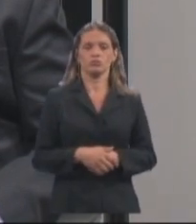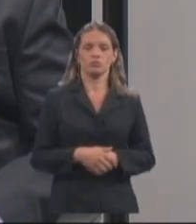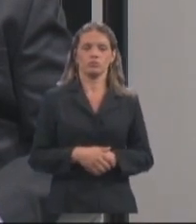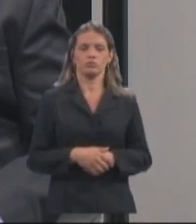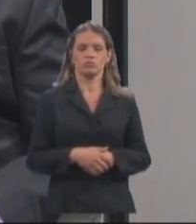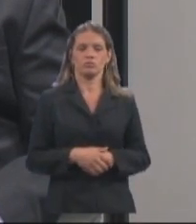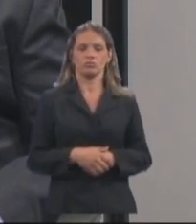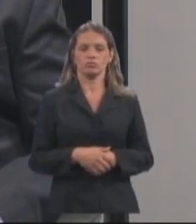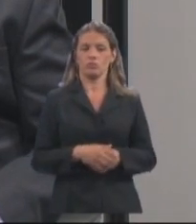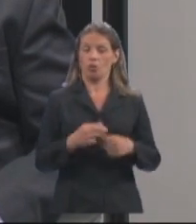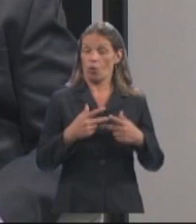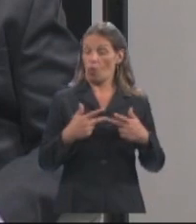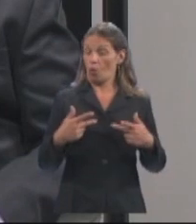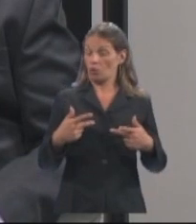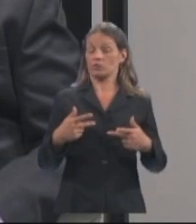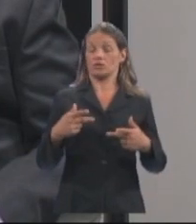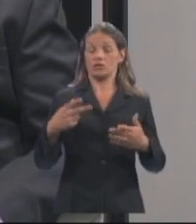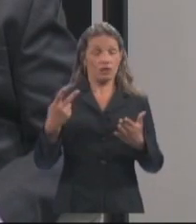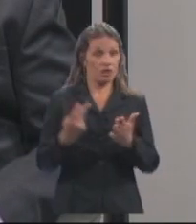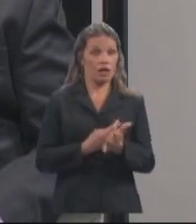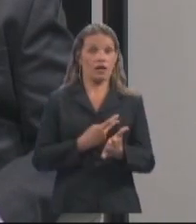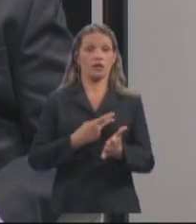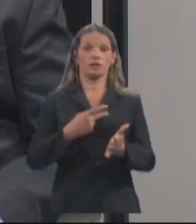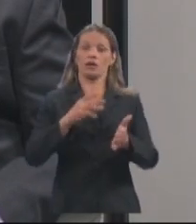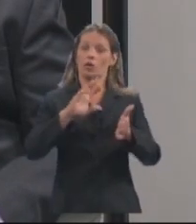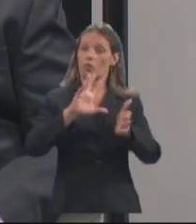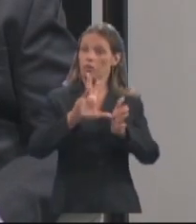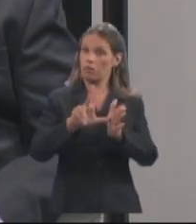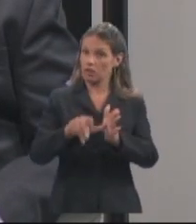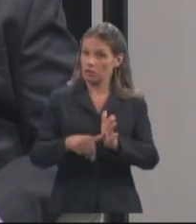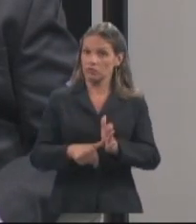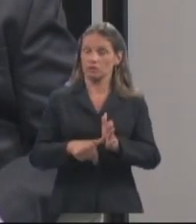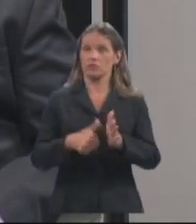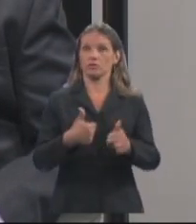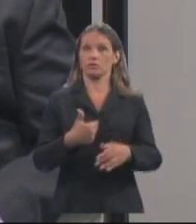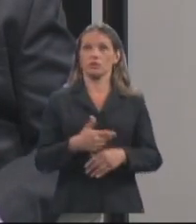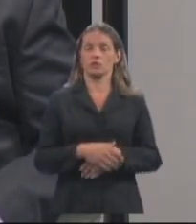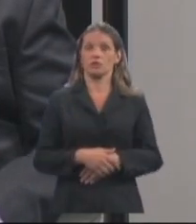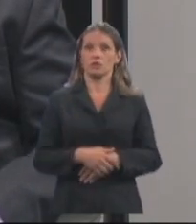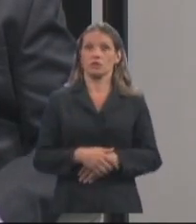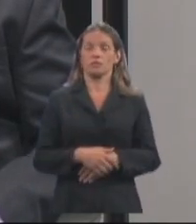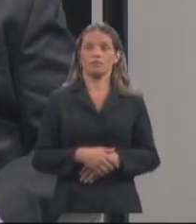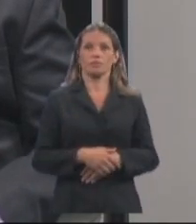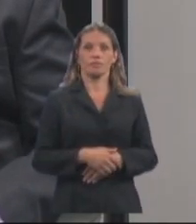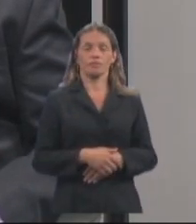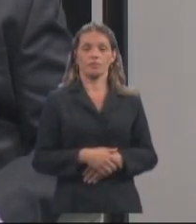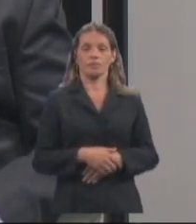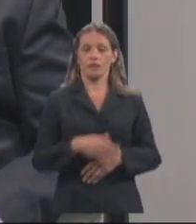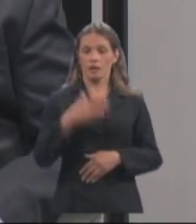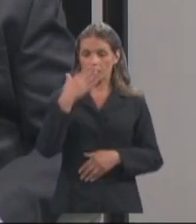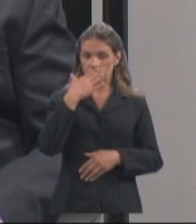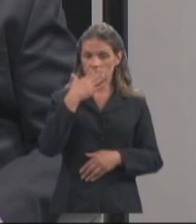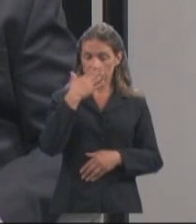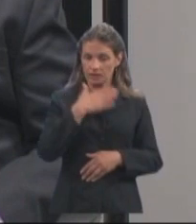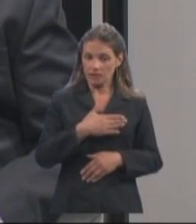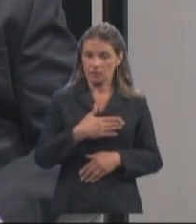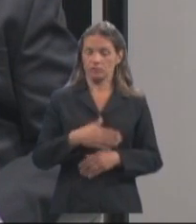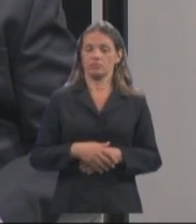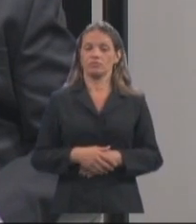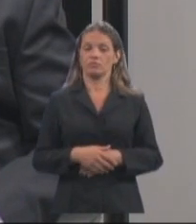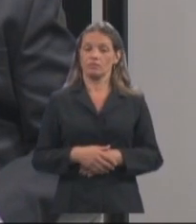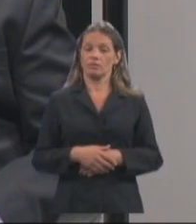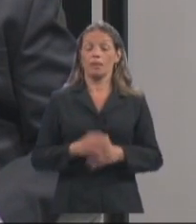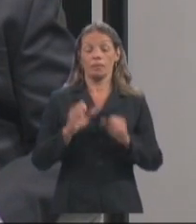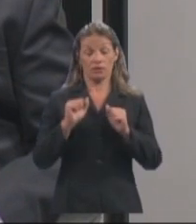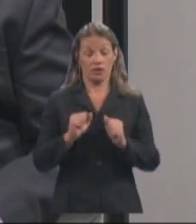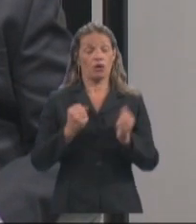ações e condutas antissociais como roubos pequenos roubos prostituição para poder